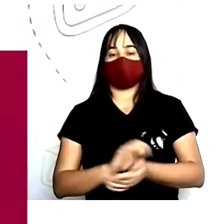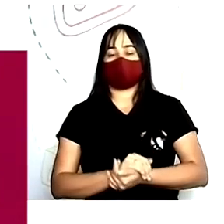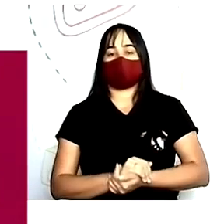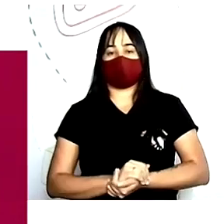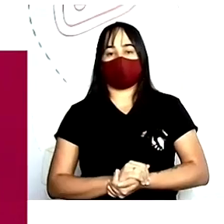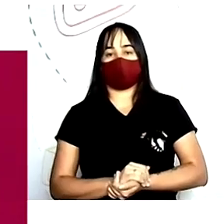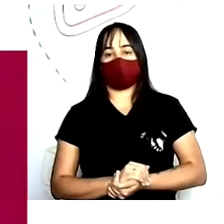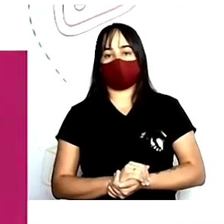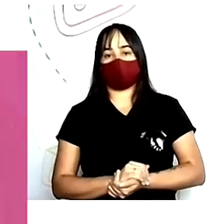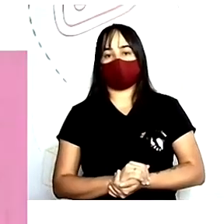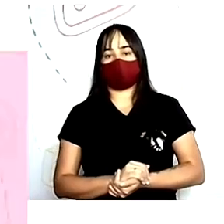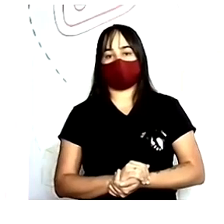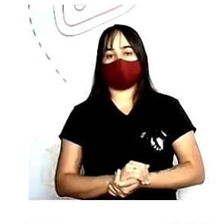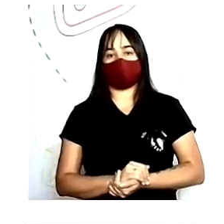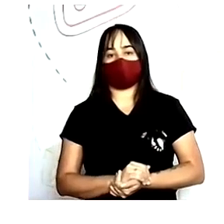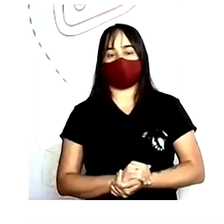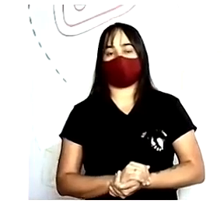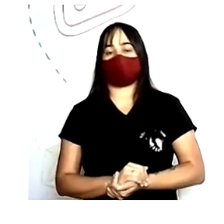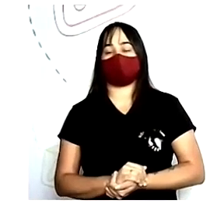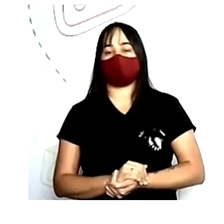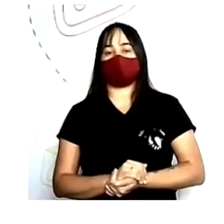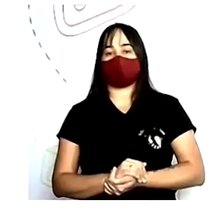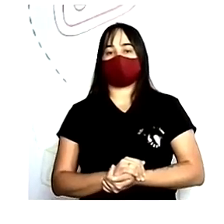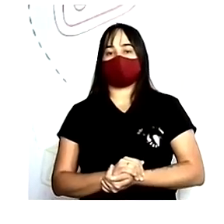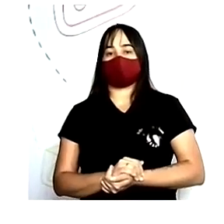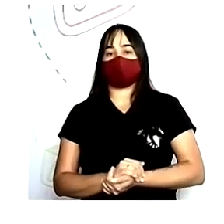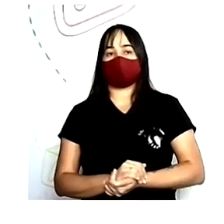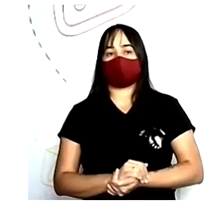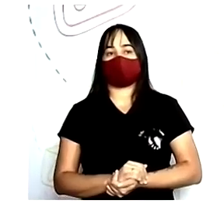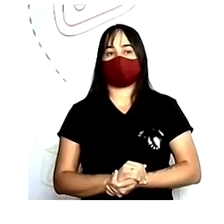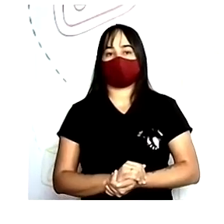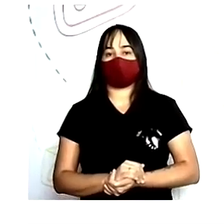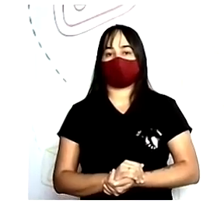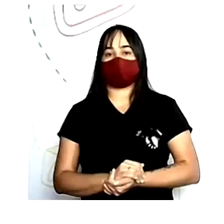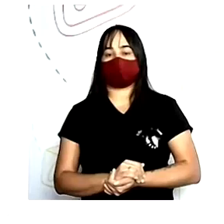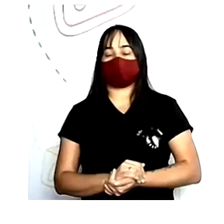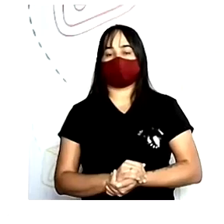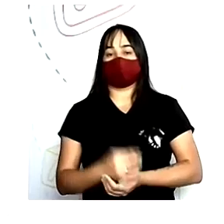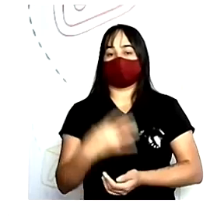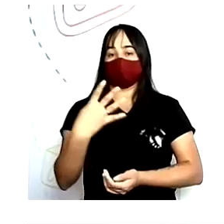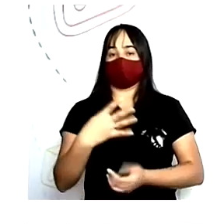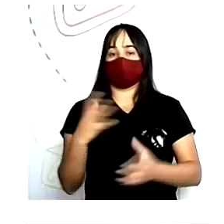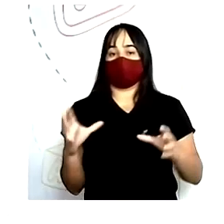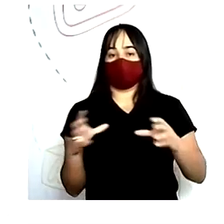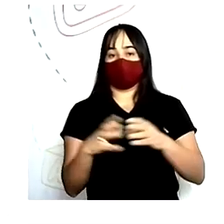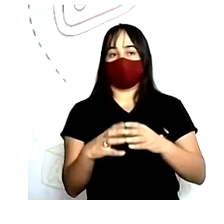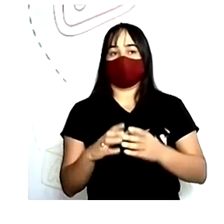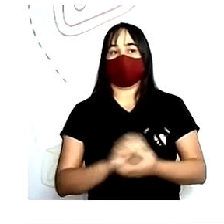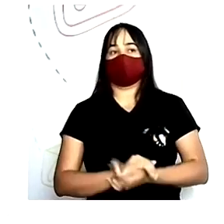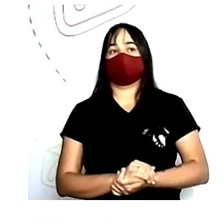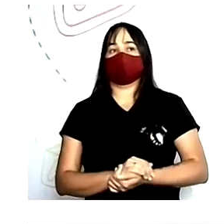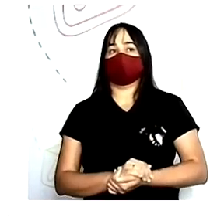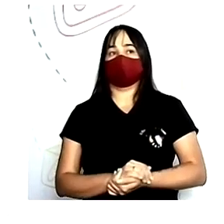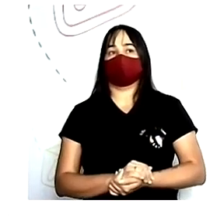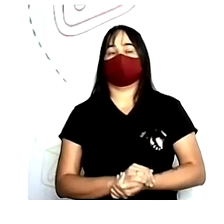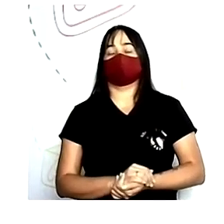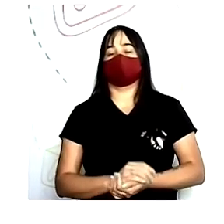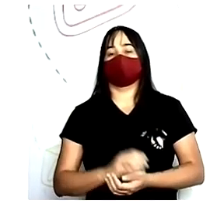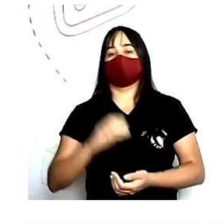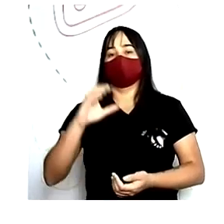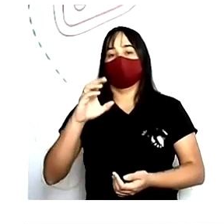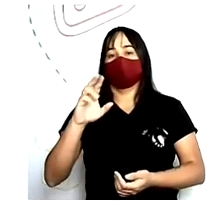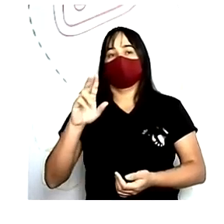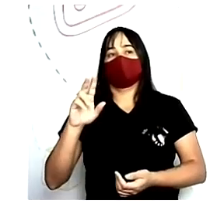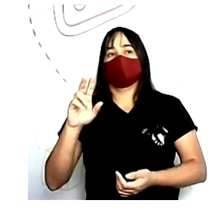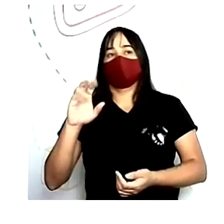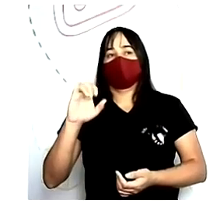ovário. Bem, o quarto tipo são os métodos cirúrgicos, ou seja, como já